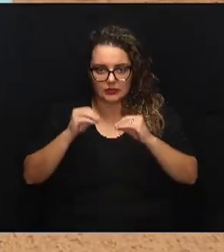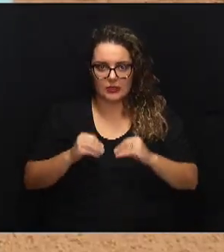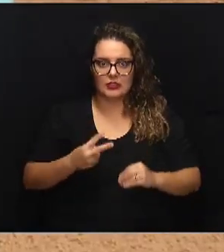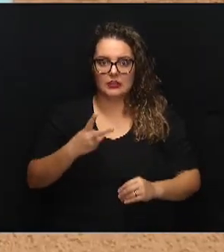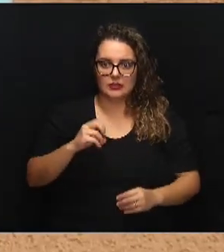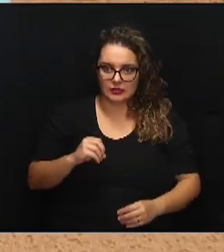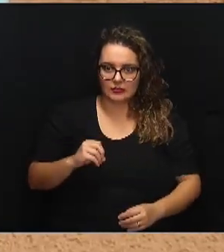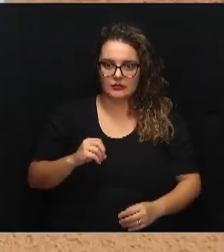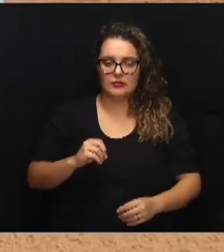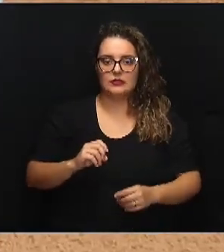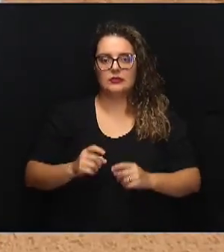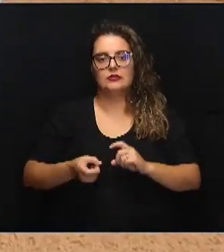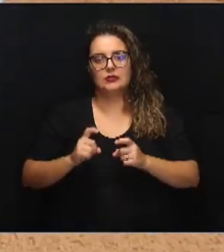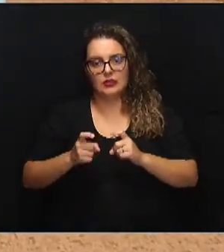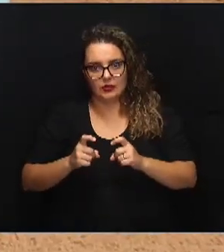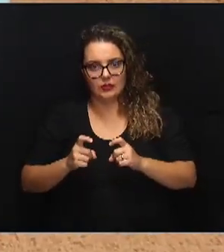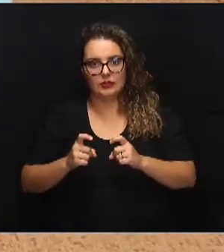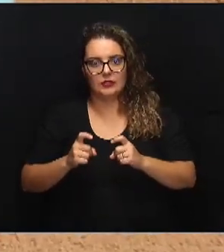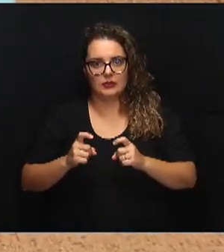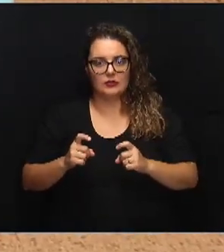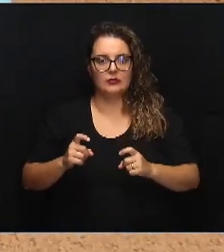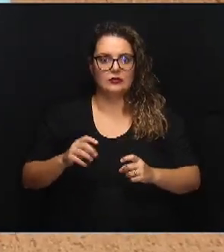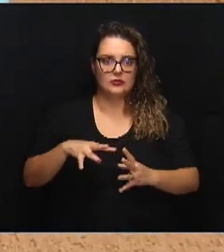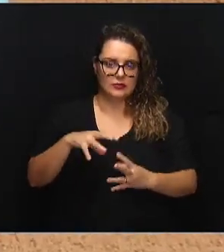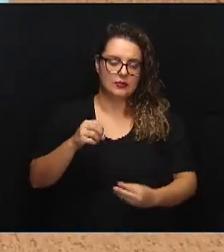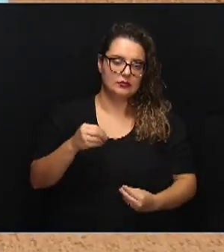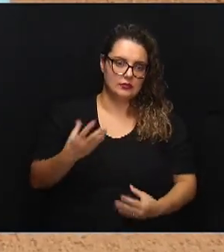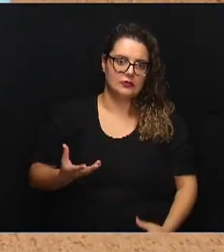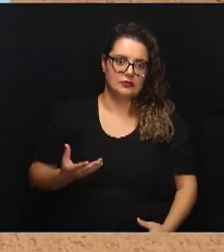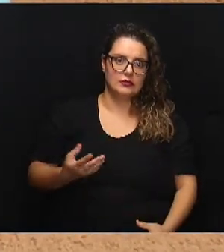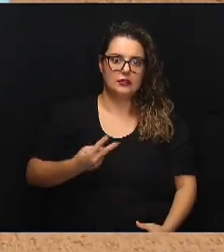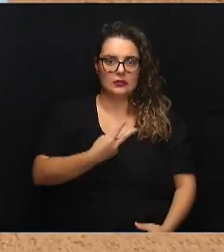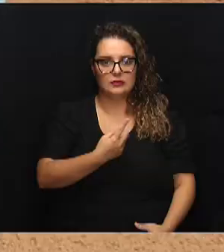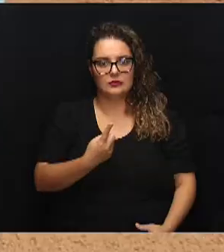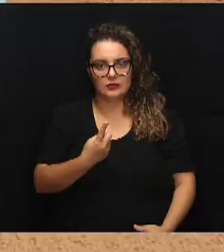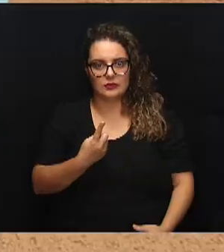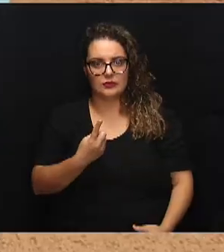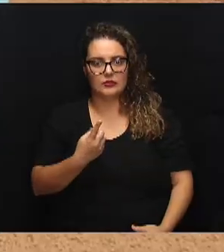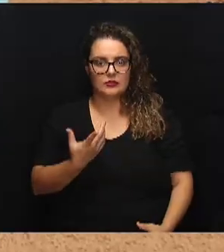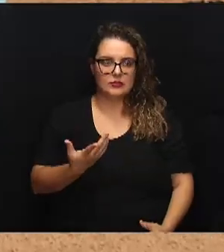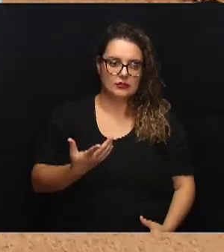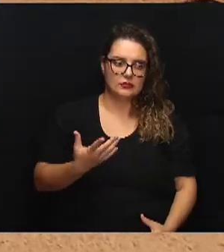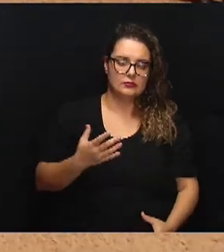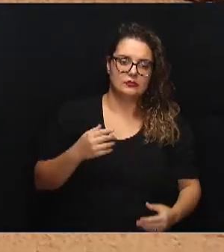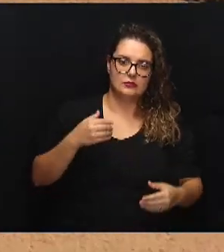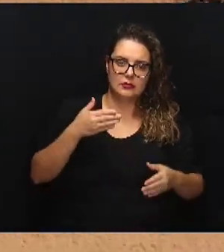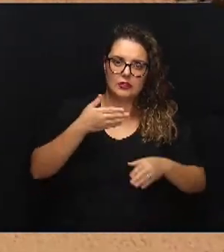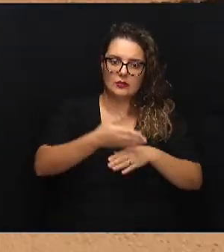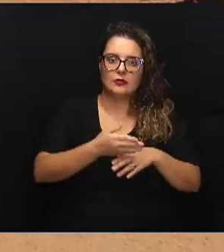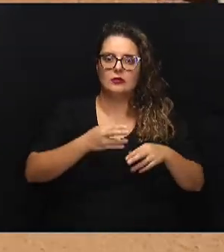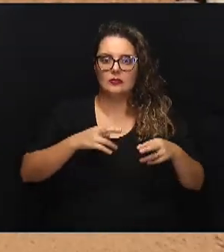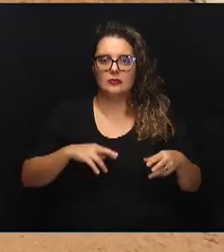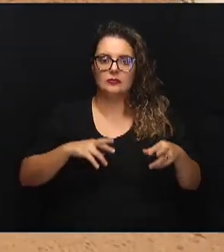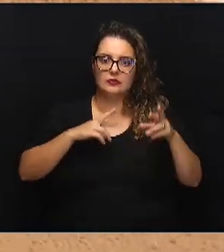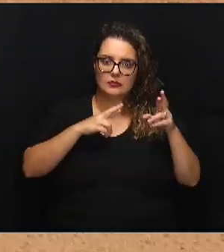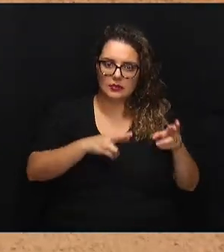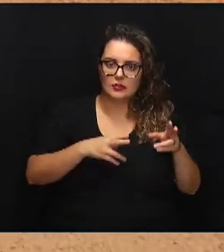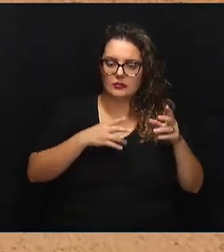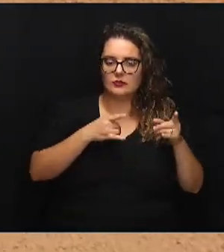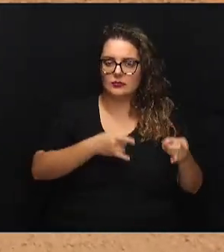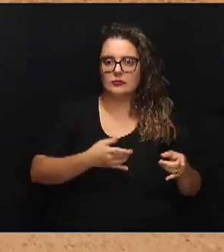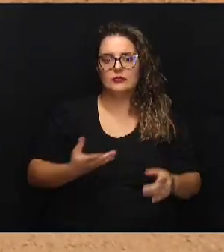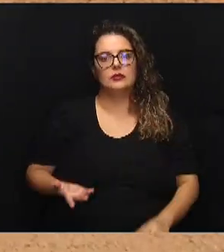Aí às 21, eles estão se recolhendo. Alguns às vezes estendem um pouquinho mais para fazer anotações, seja